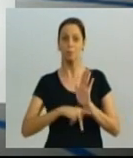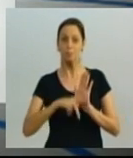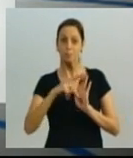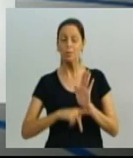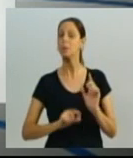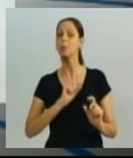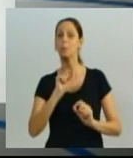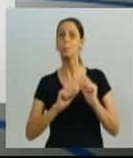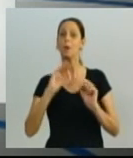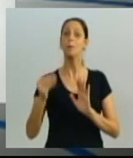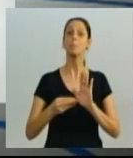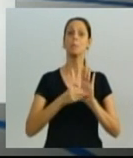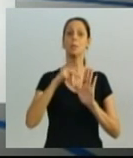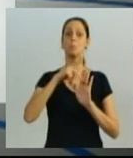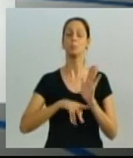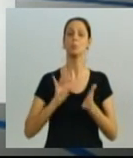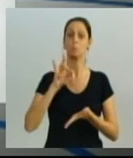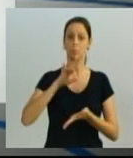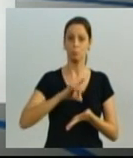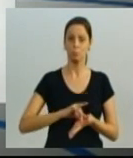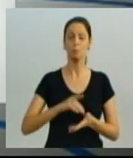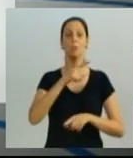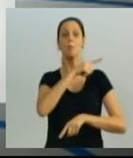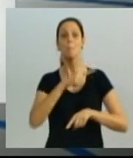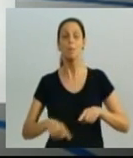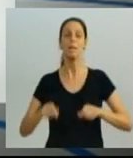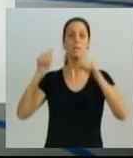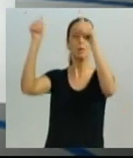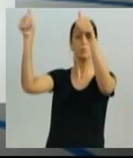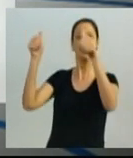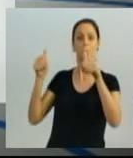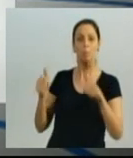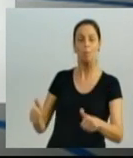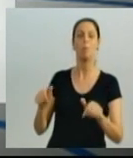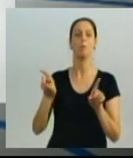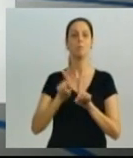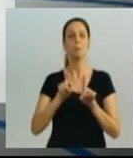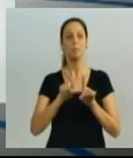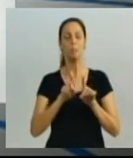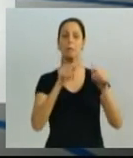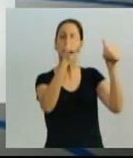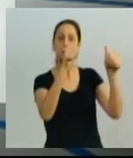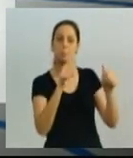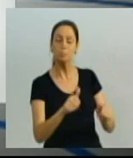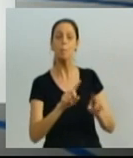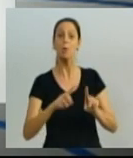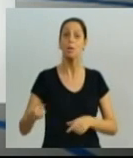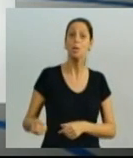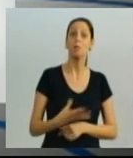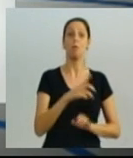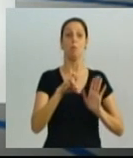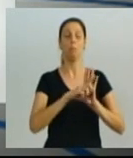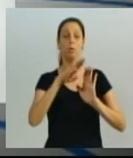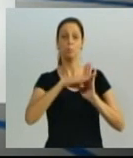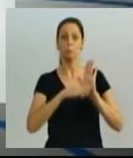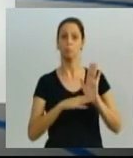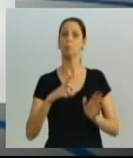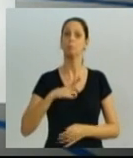tínhamos colocado no projeto originário a proibição de outdoors, minidoors e tudo mais. Mas a nova legislação trouxe